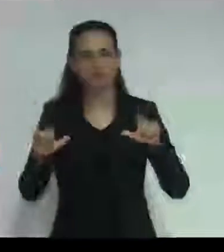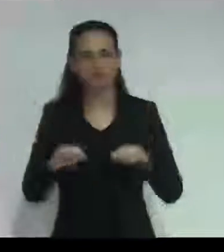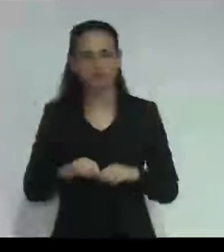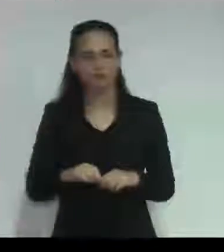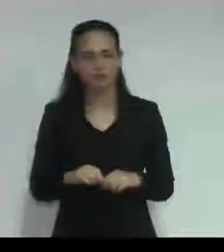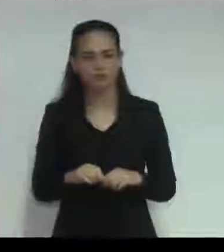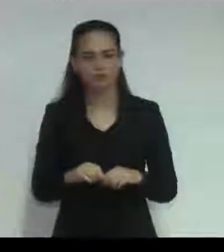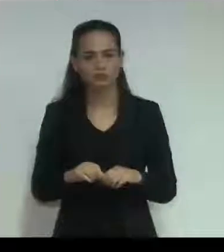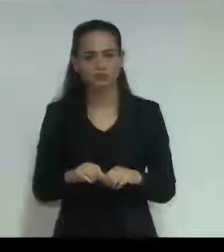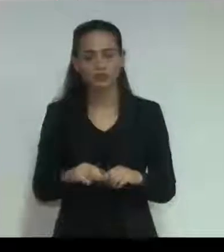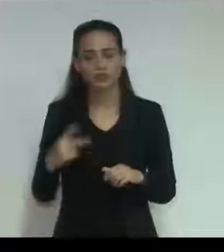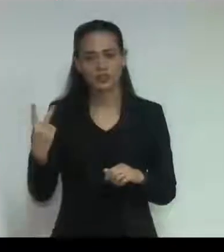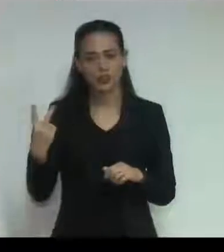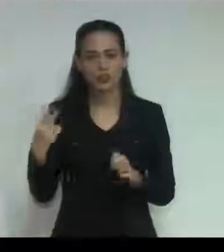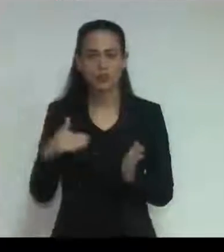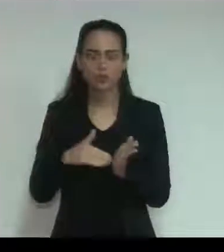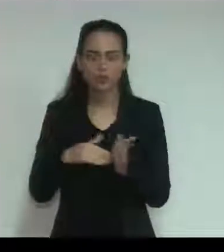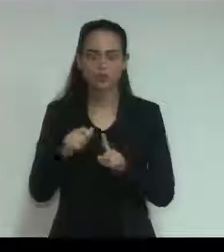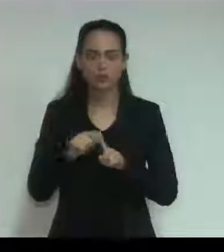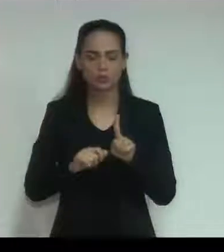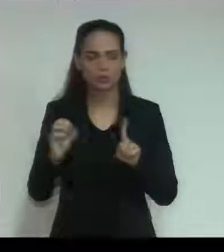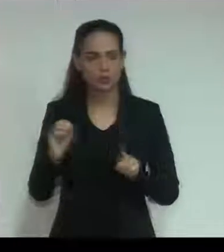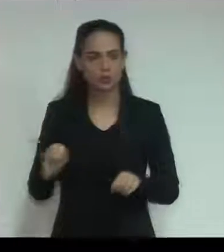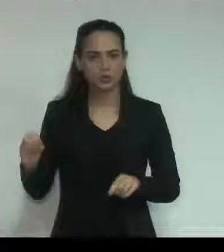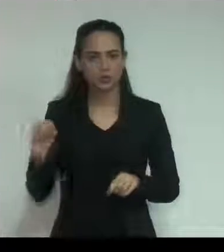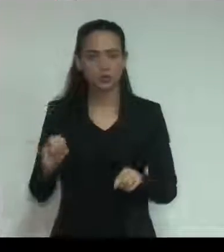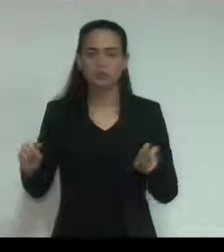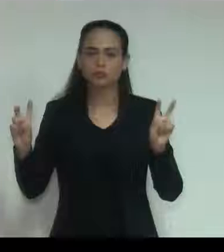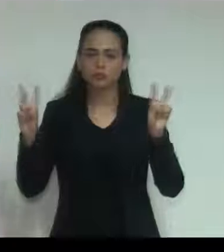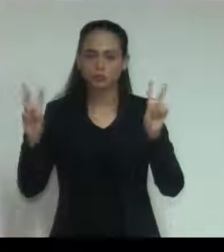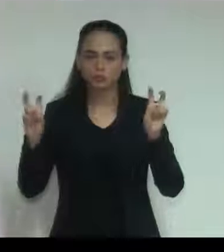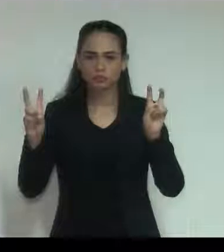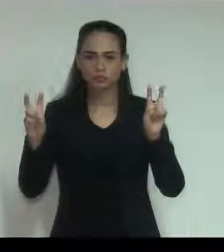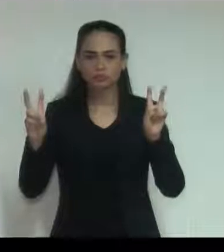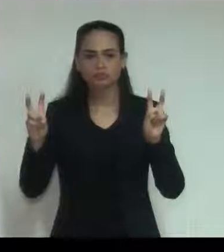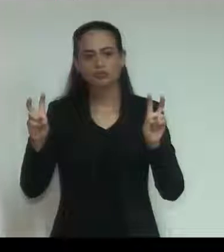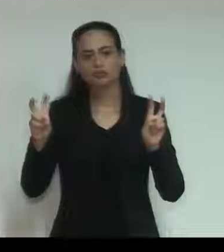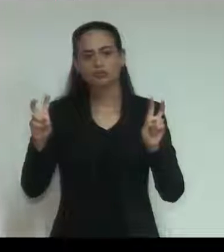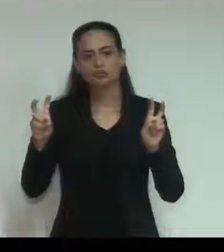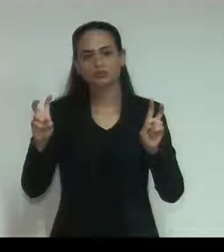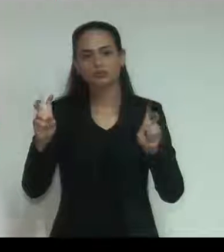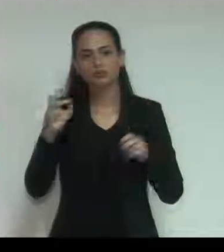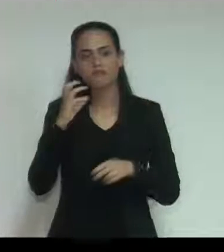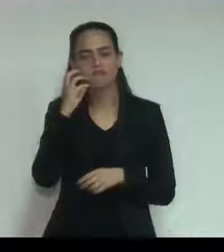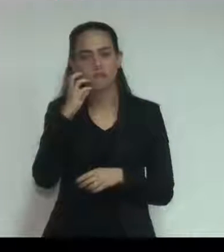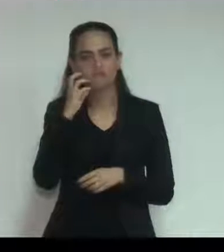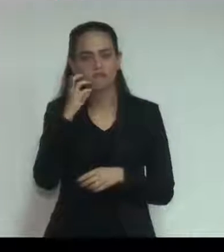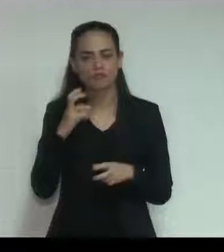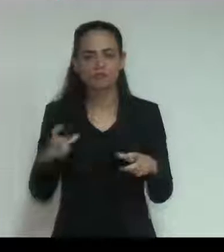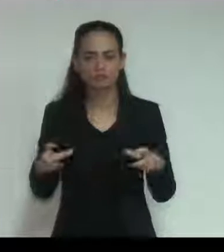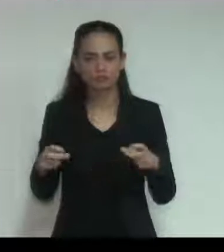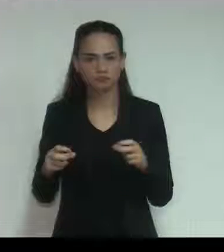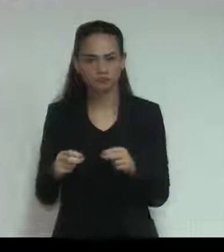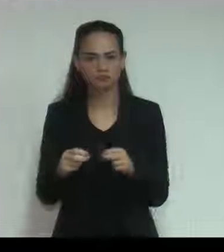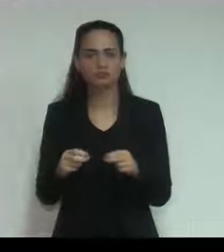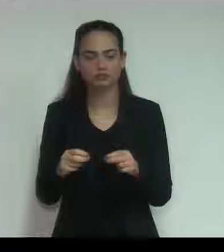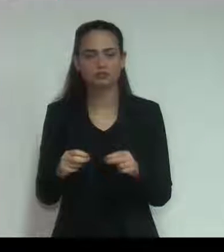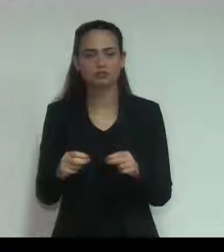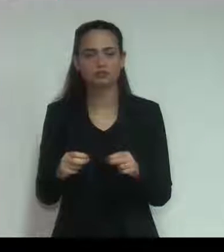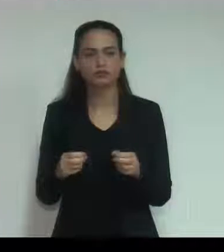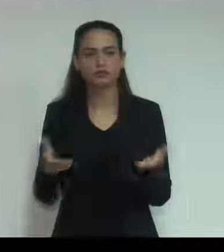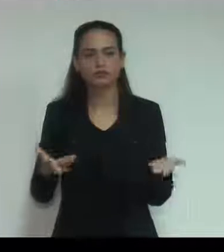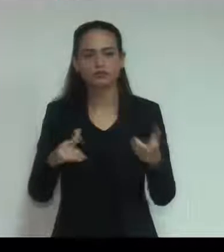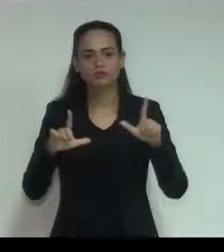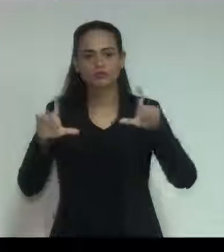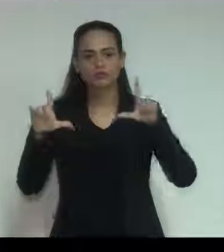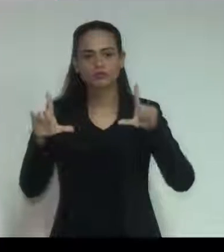última segunda-feira do mês de outubro, não é? Ainda falando um pouquinho da questão da prevenção do câncer de mama. Trouxe hoje para a gente